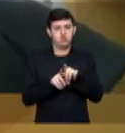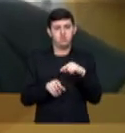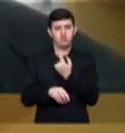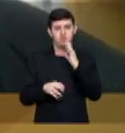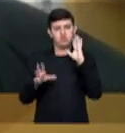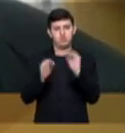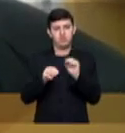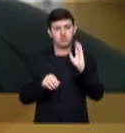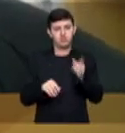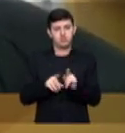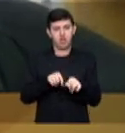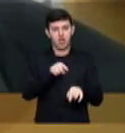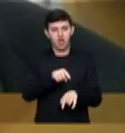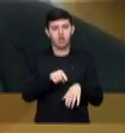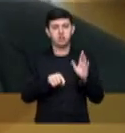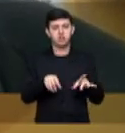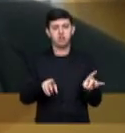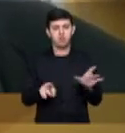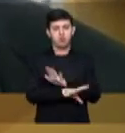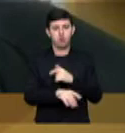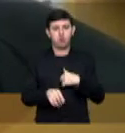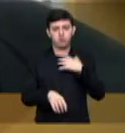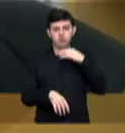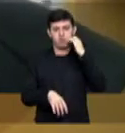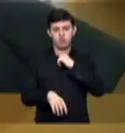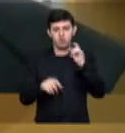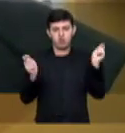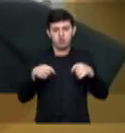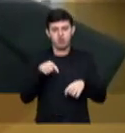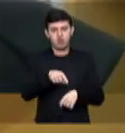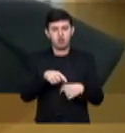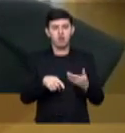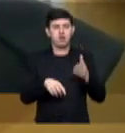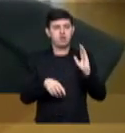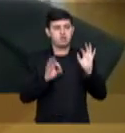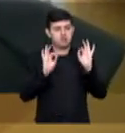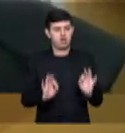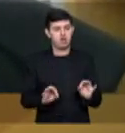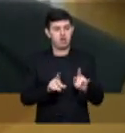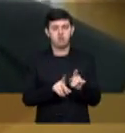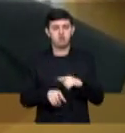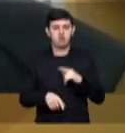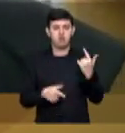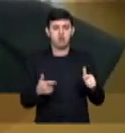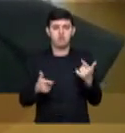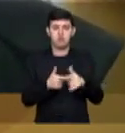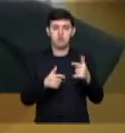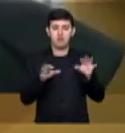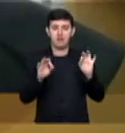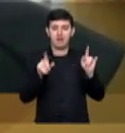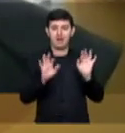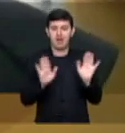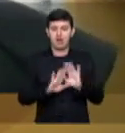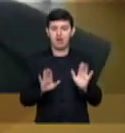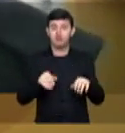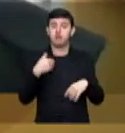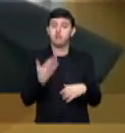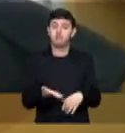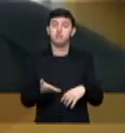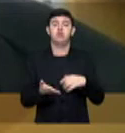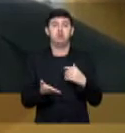suficientemente adimplido. Se esse dever está suficientemente adimplido, a subsidiariedade impera e